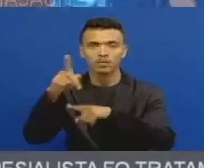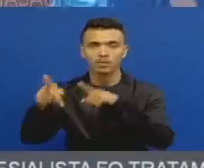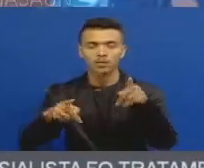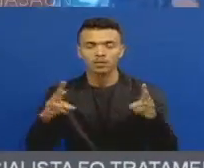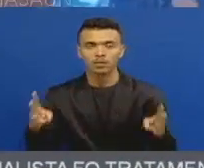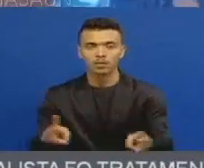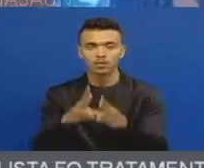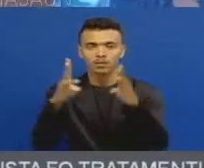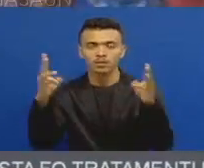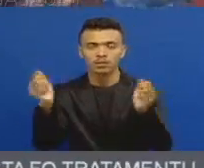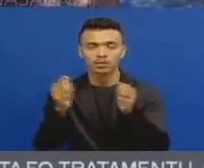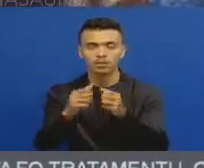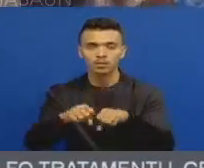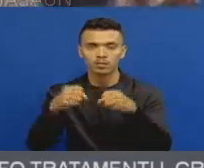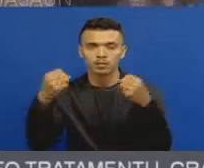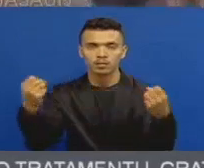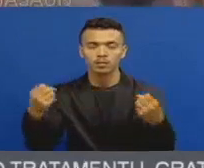que estrada ho condição at.